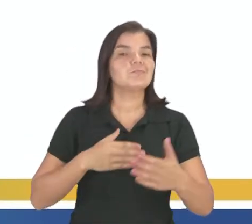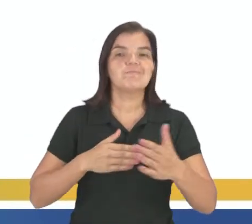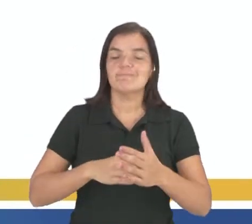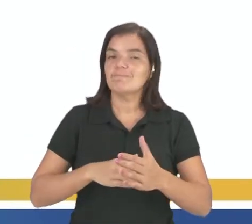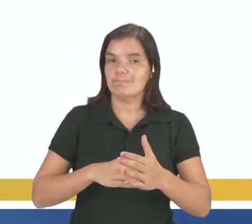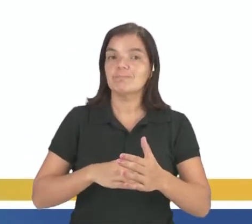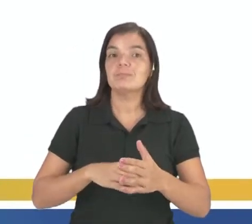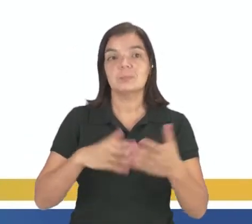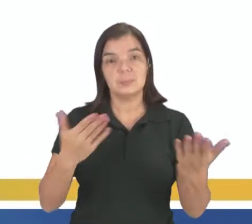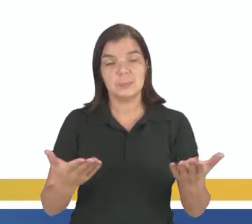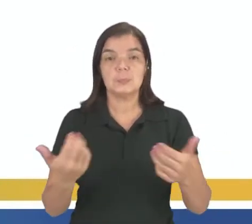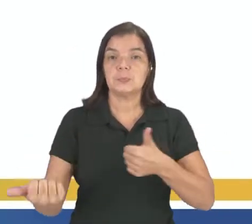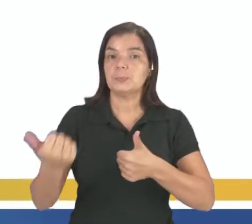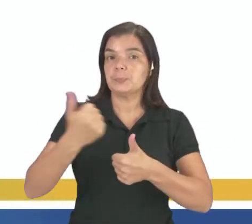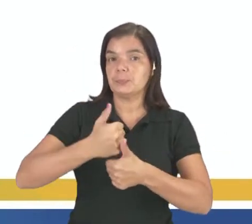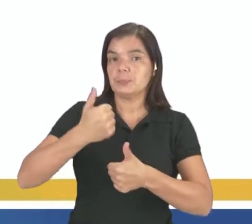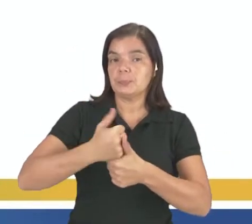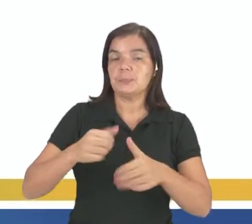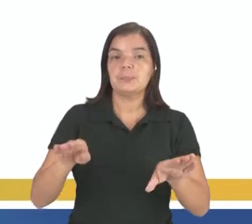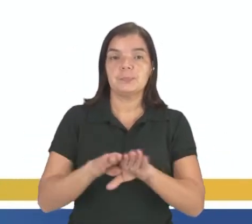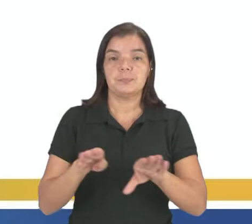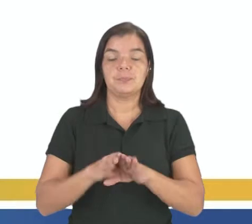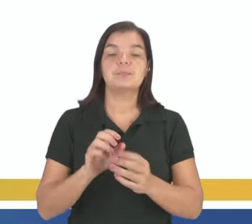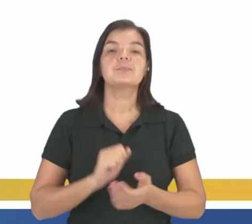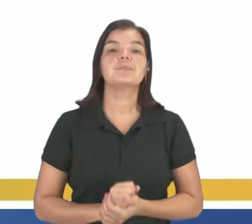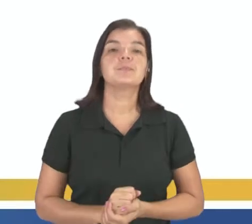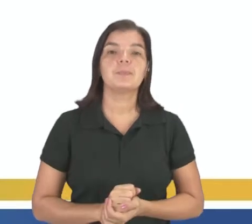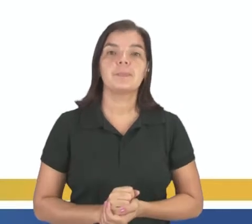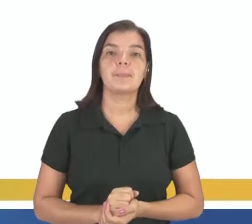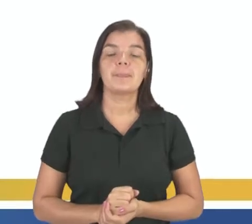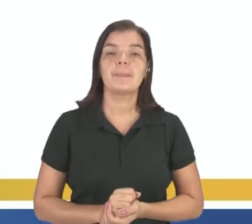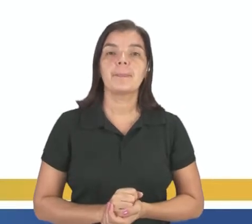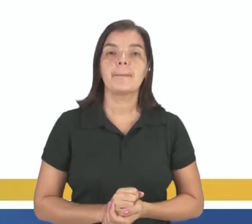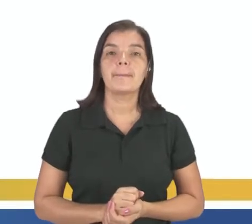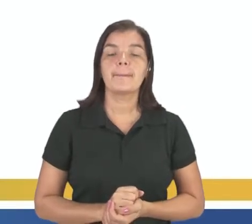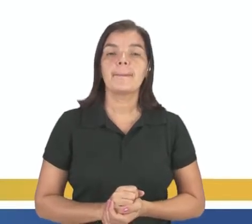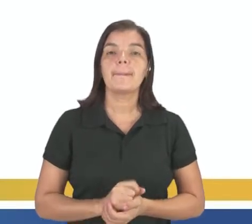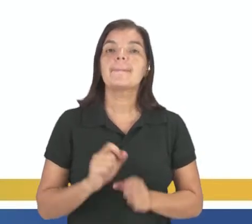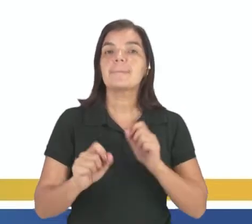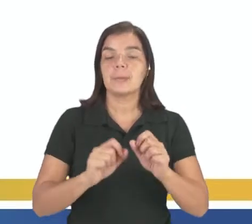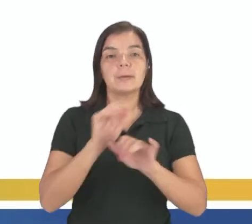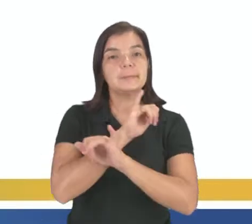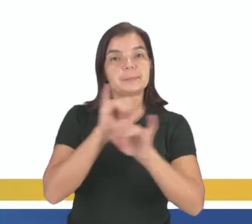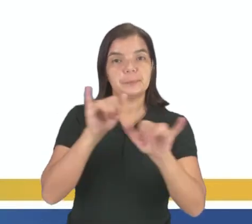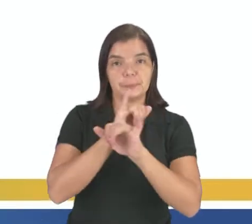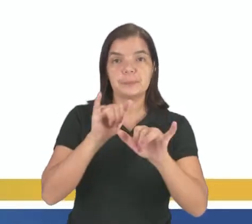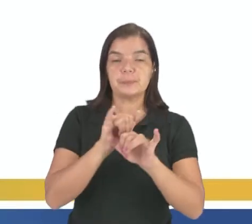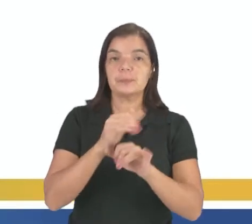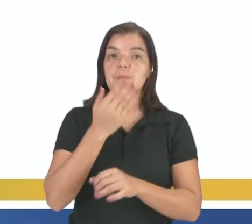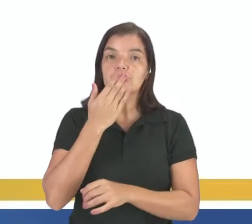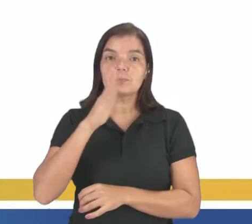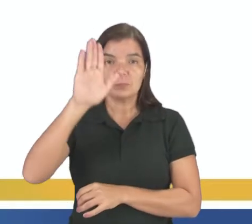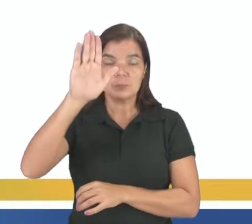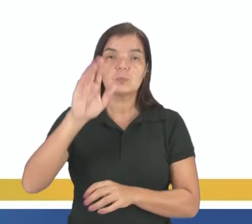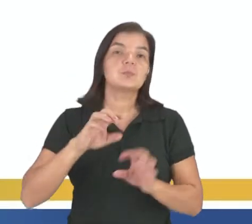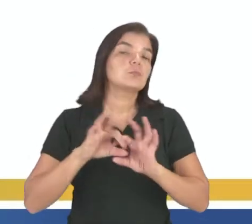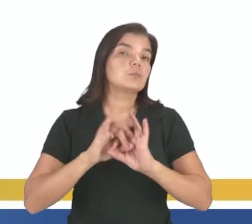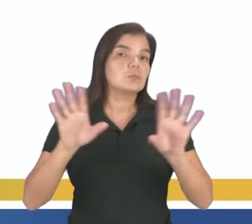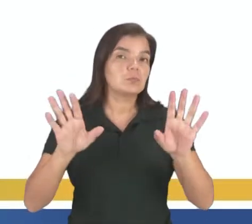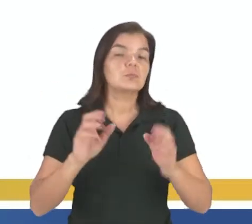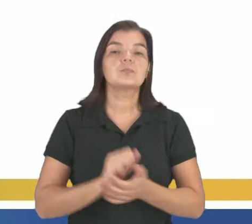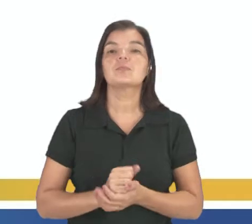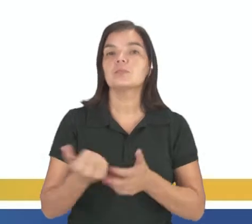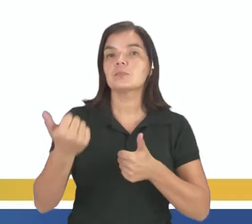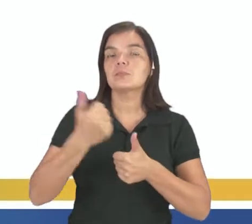ilimitado tanta substituição com uma questão de de avisar de trás fica liso e aí para fazer